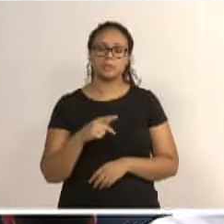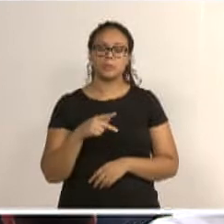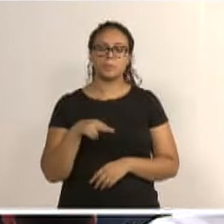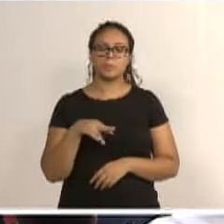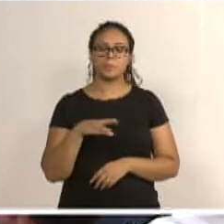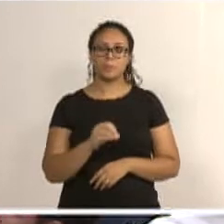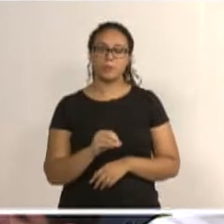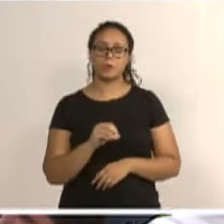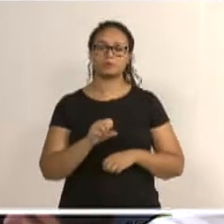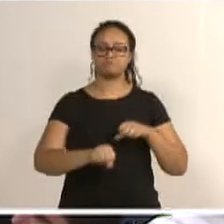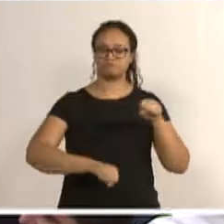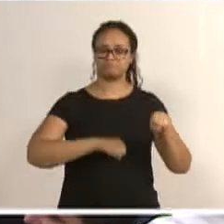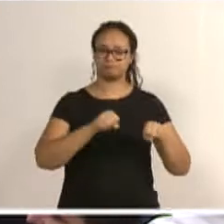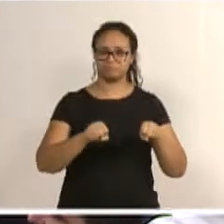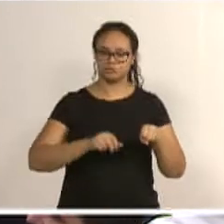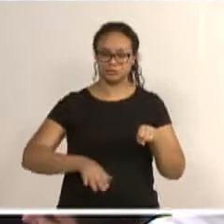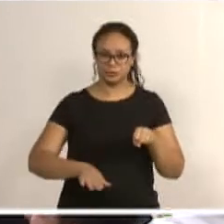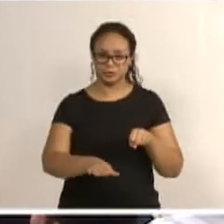Palavra com o senhor.